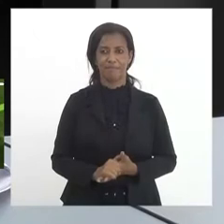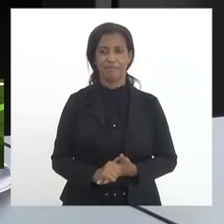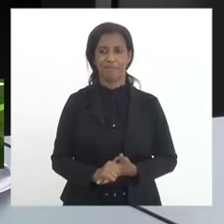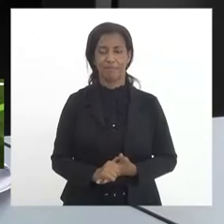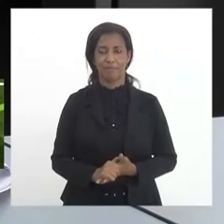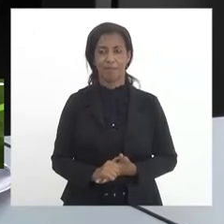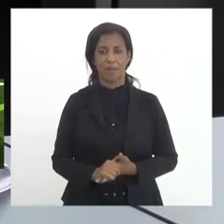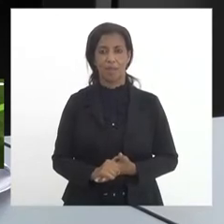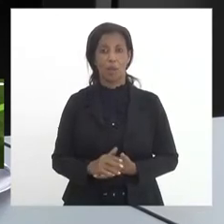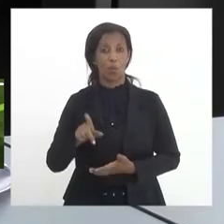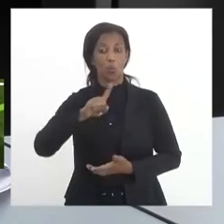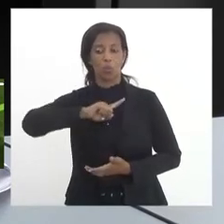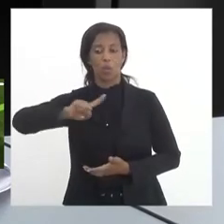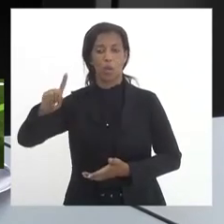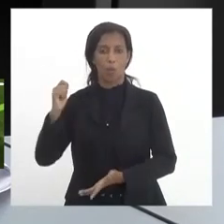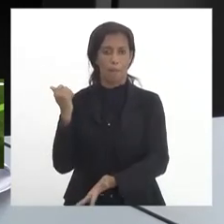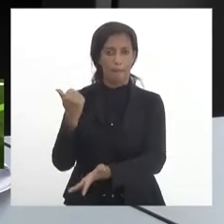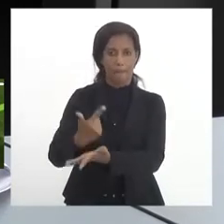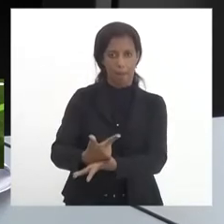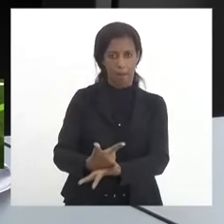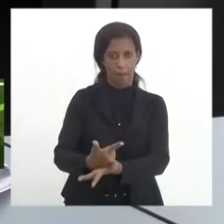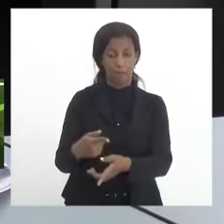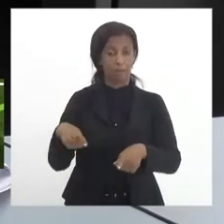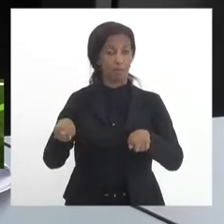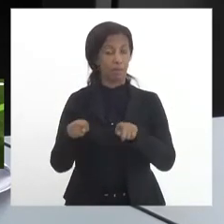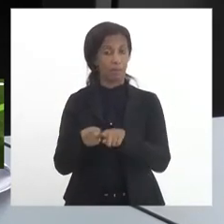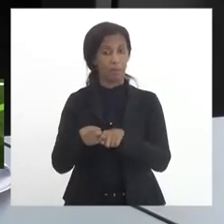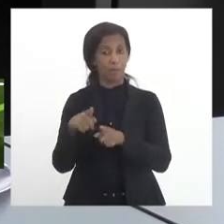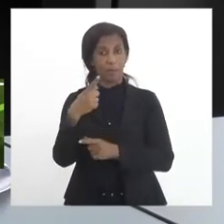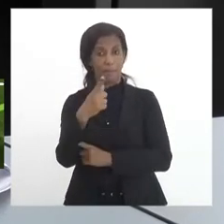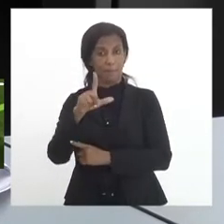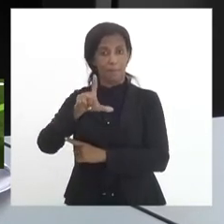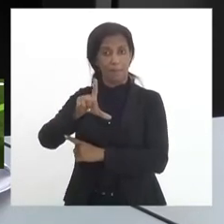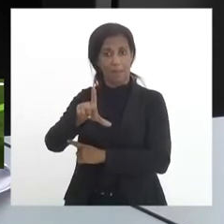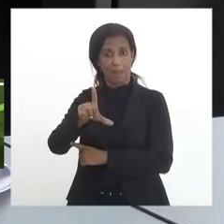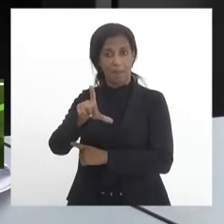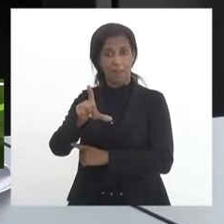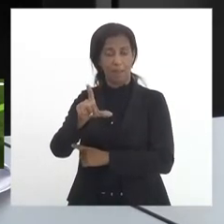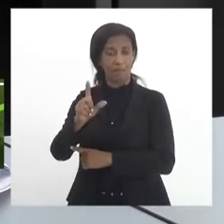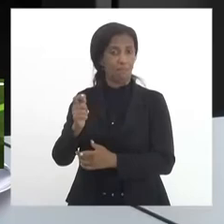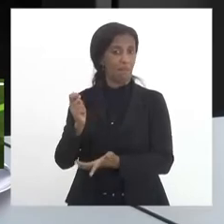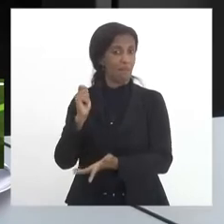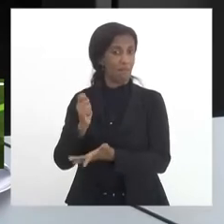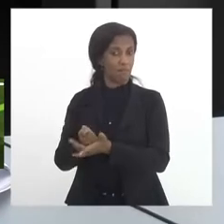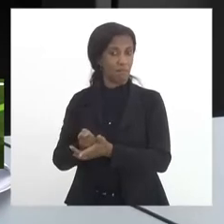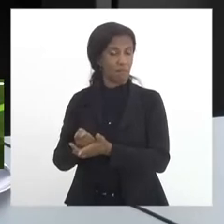não pagar, né? Além do mais, o projeto é autorizativo.